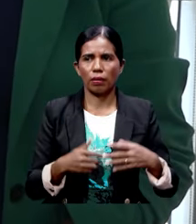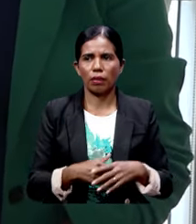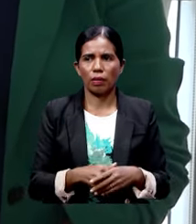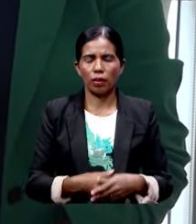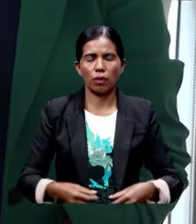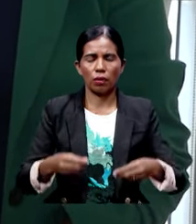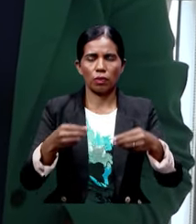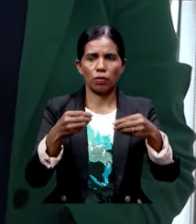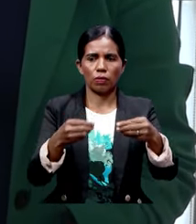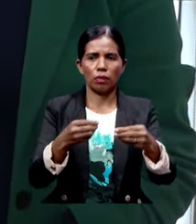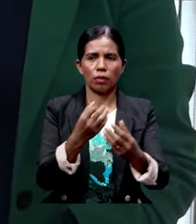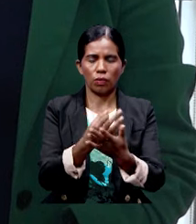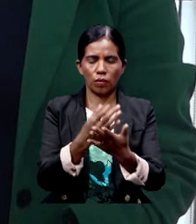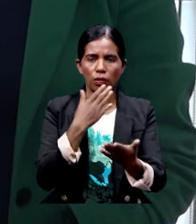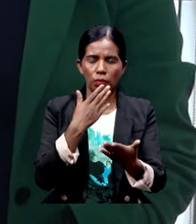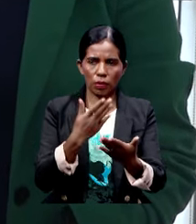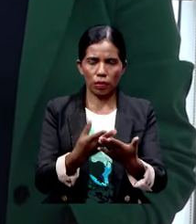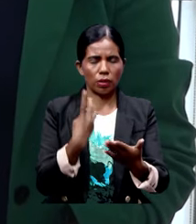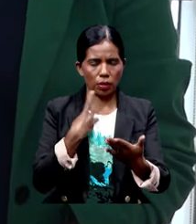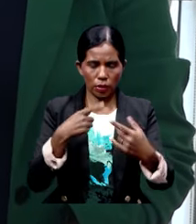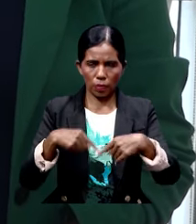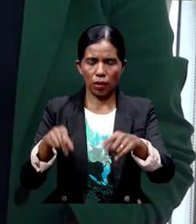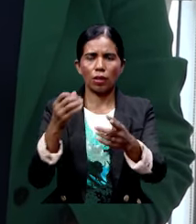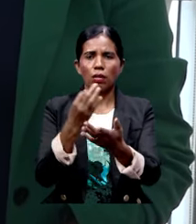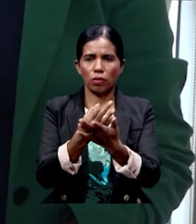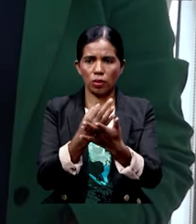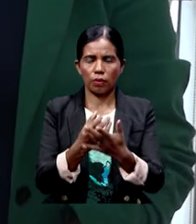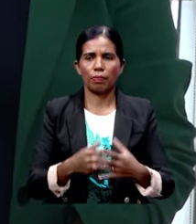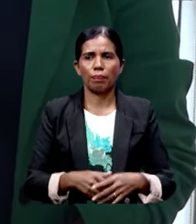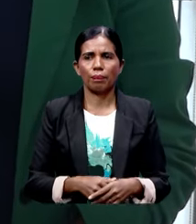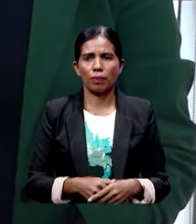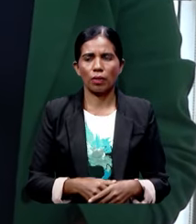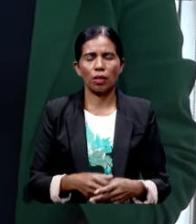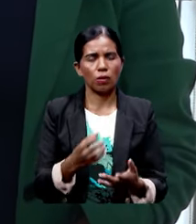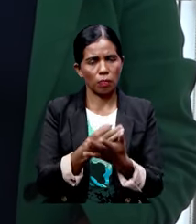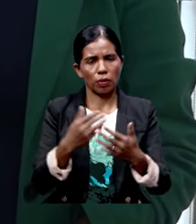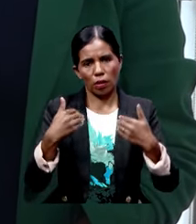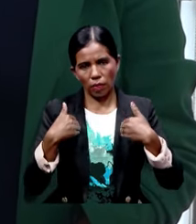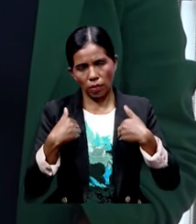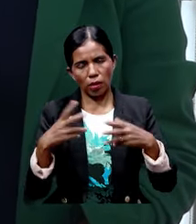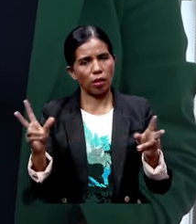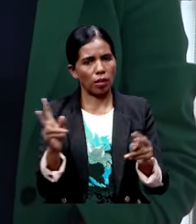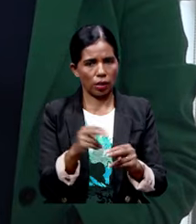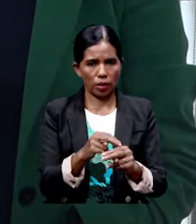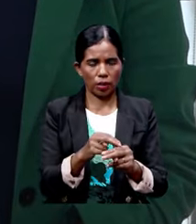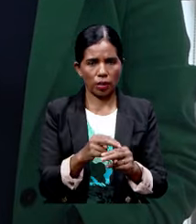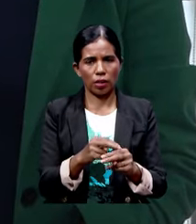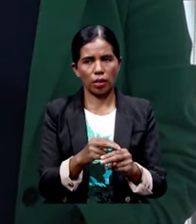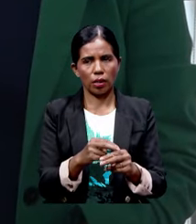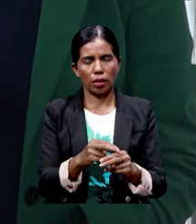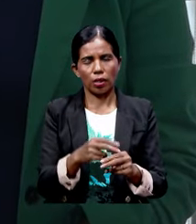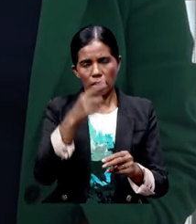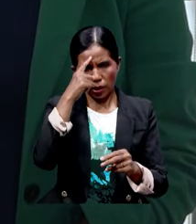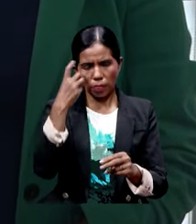que correr na linha mestragem no Bequidia, depois tem que ir orçamento. Orçamento e a Galáe. Mas durante a lei, tareca,